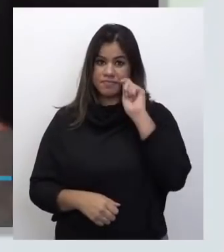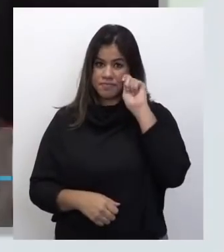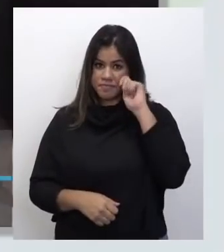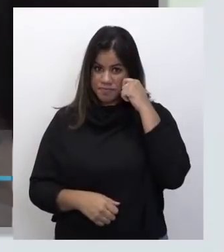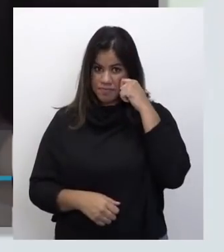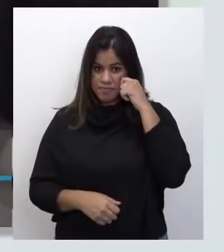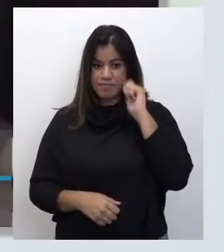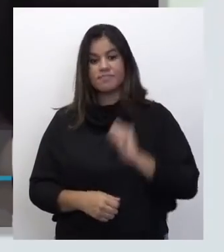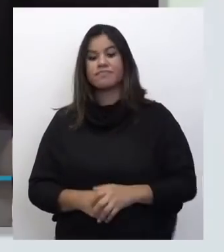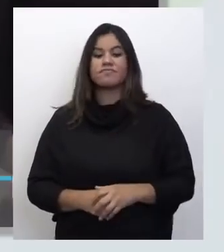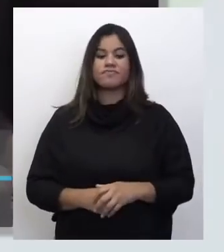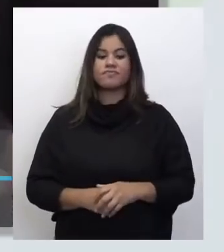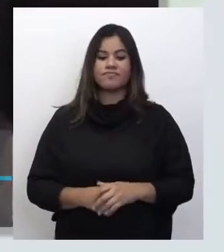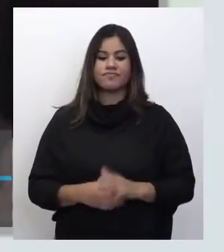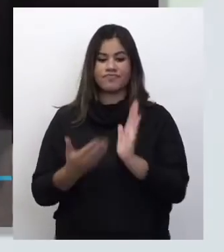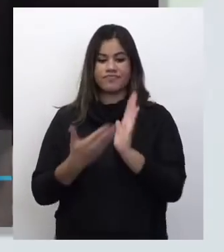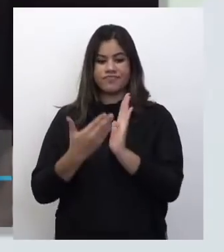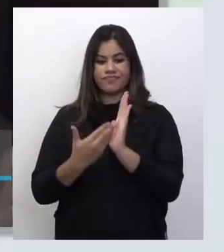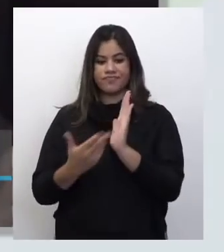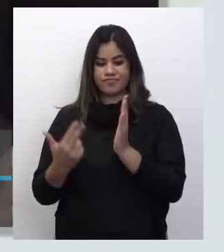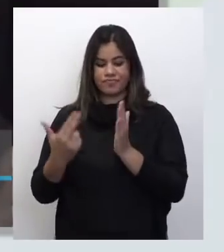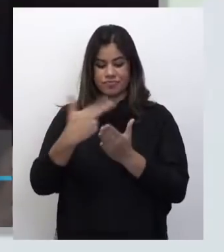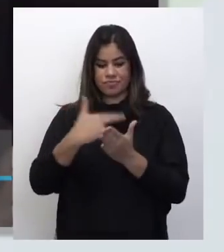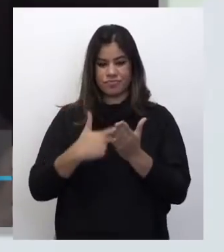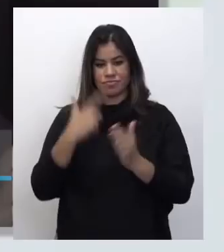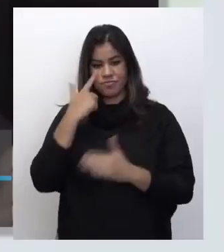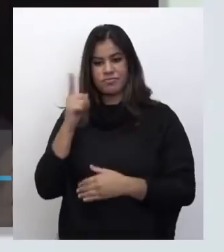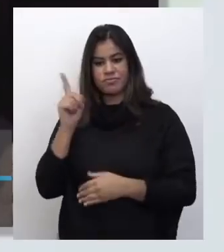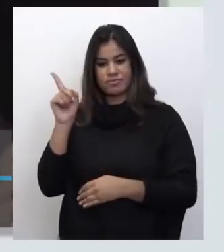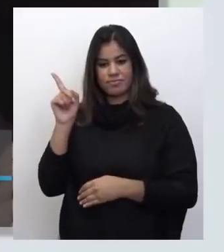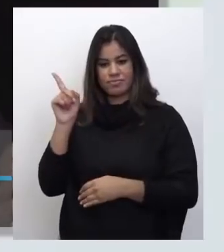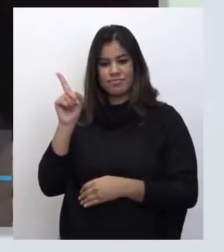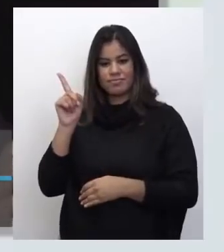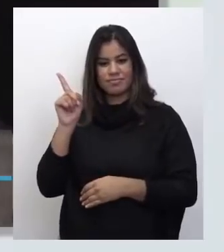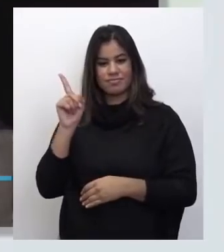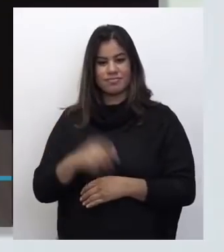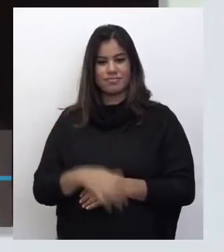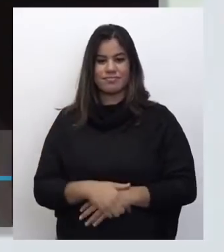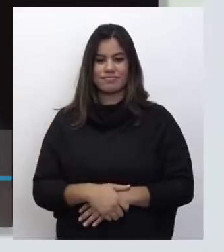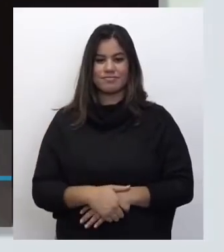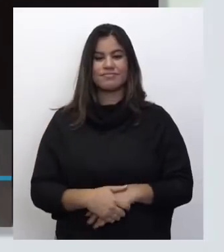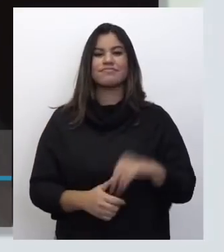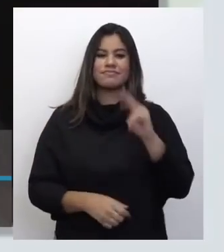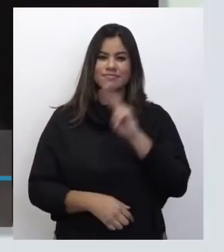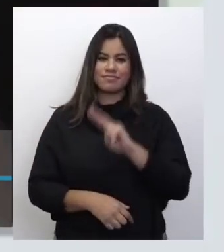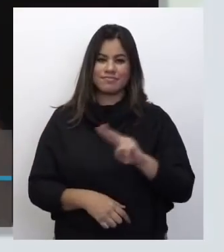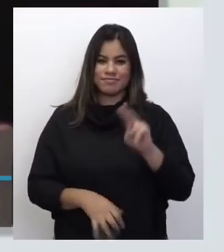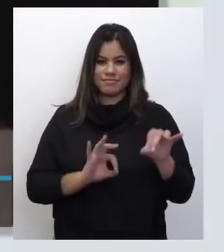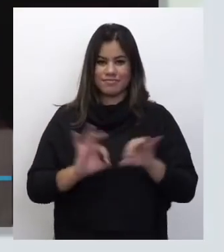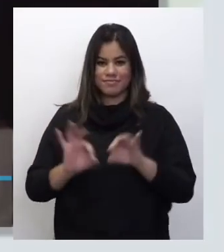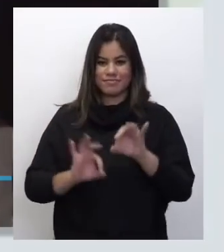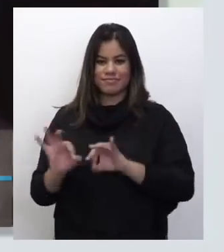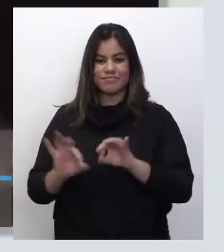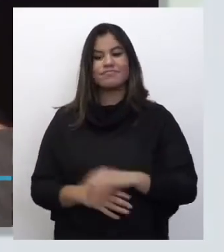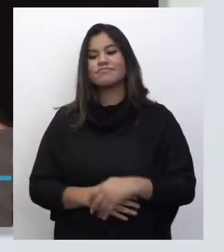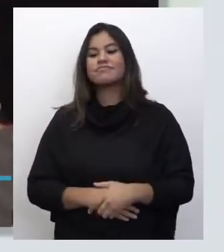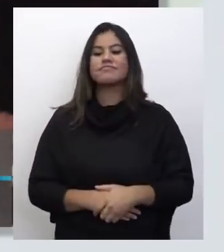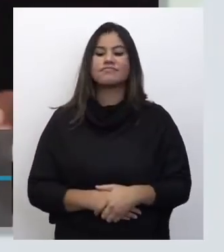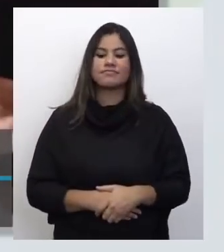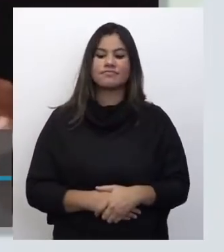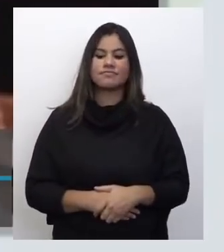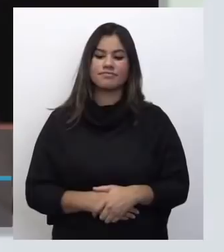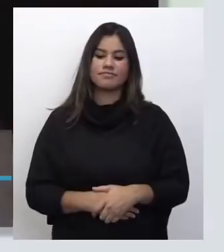alguns recortes de revista. Então aqui, esse daqui eu achei umas pessoinhas que eu vou usar no projeto. Que mais?